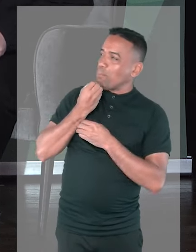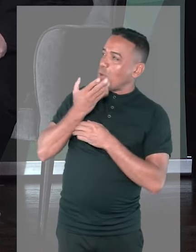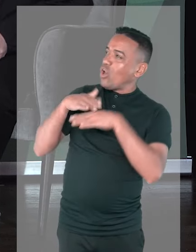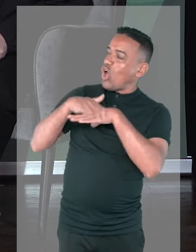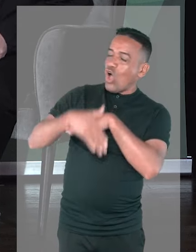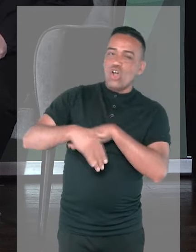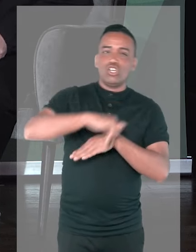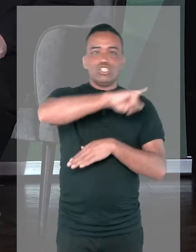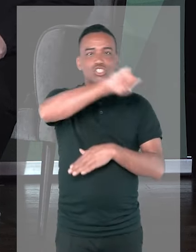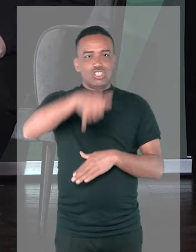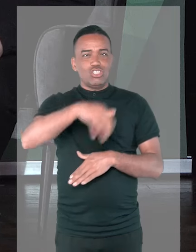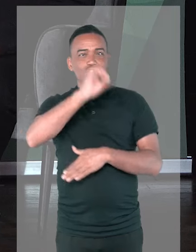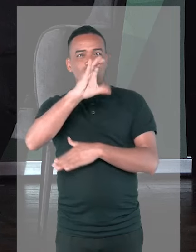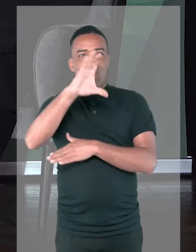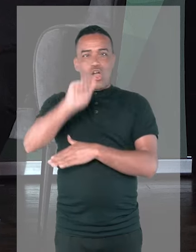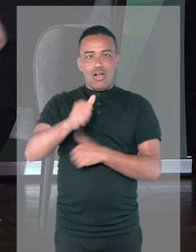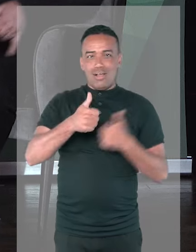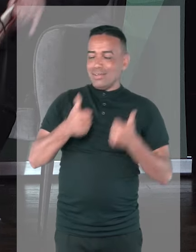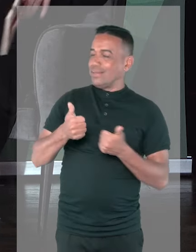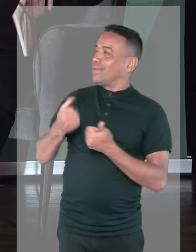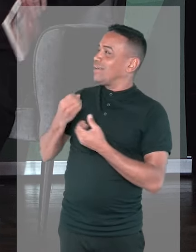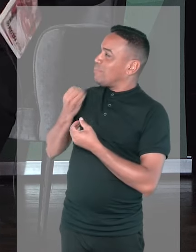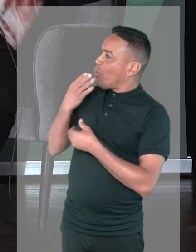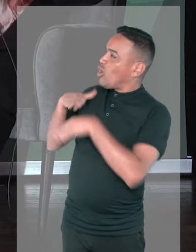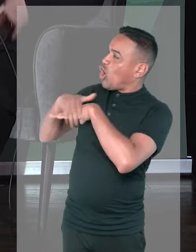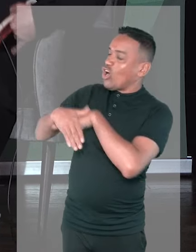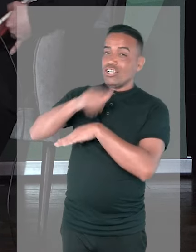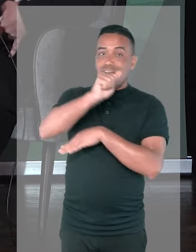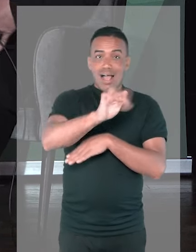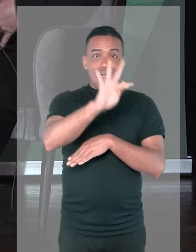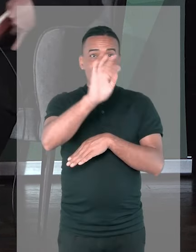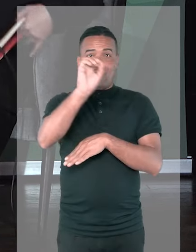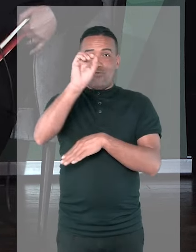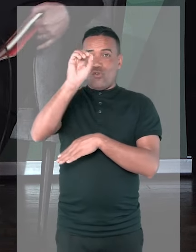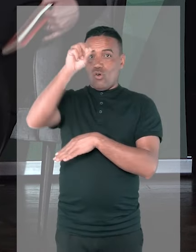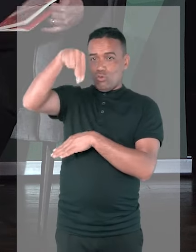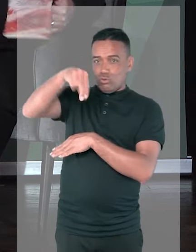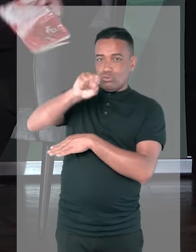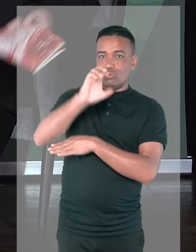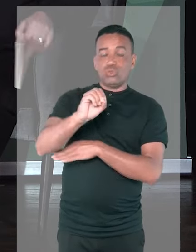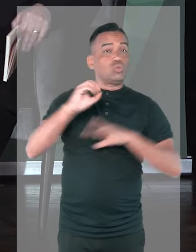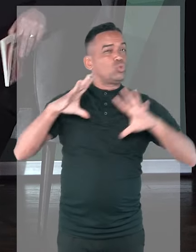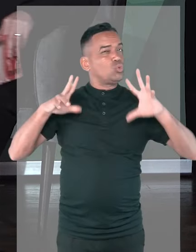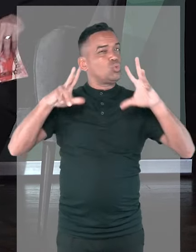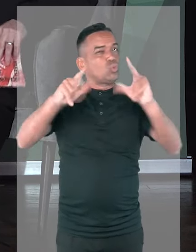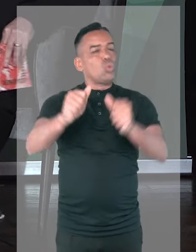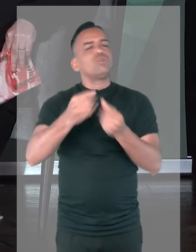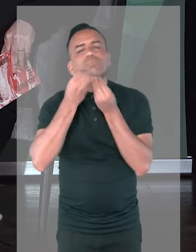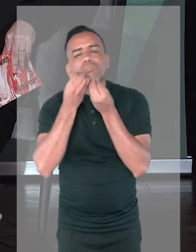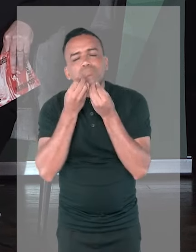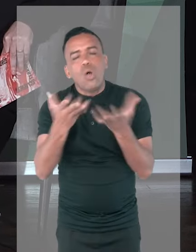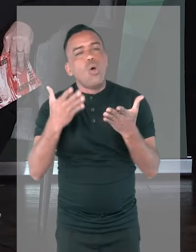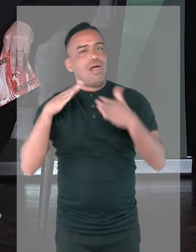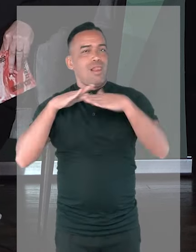senhor? Boa noite, Afonso. Boa noite a todas e todos. Obrigado por terem vindo.